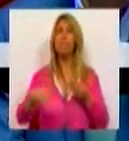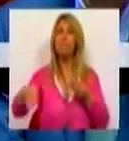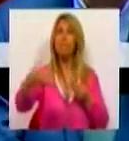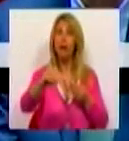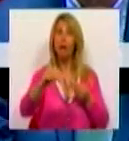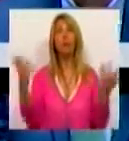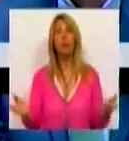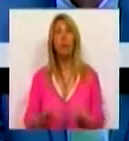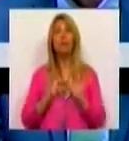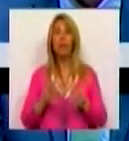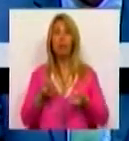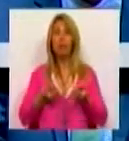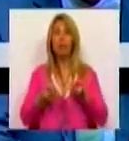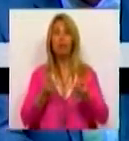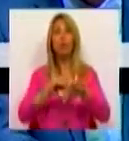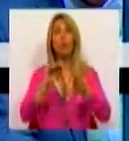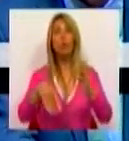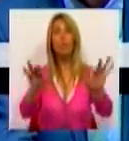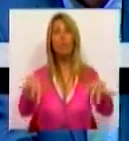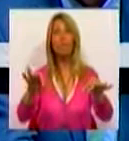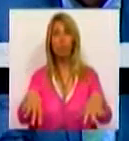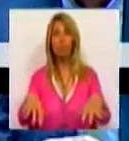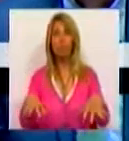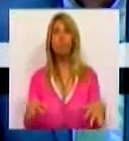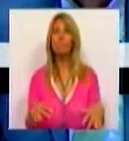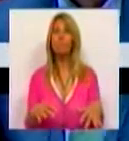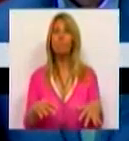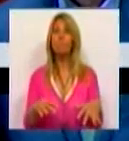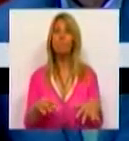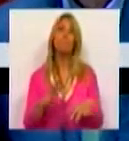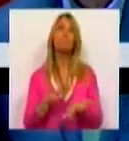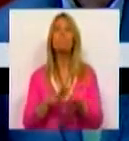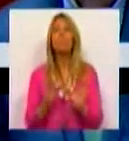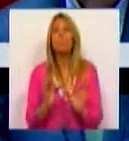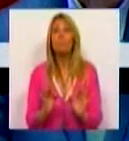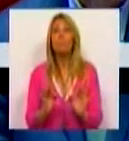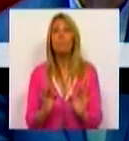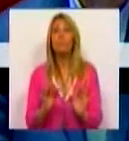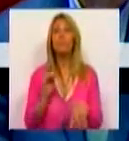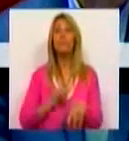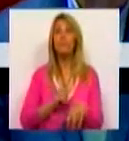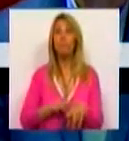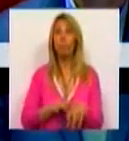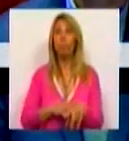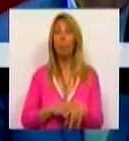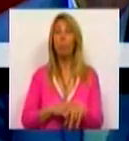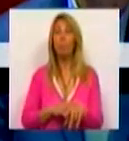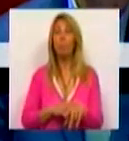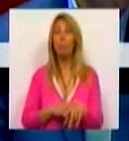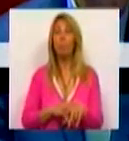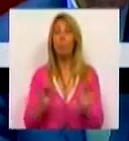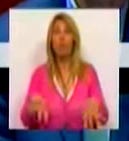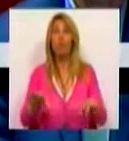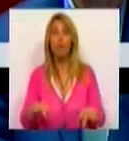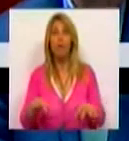forem sendo concluídos, por esgotamento, pela sua própria esgotamento do tempo, temos as condições